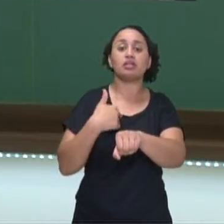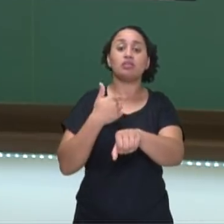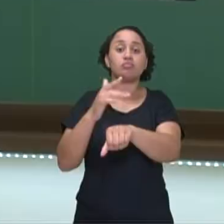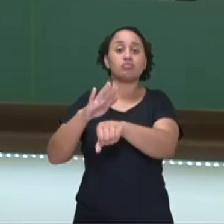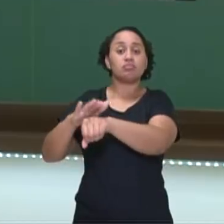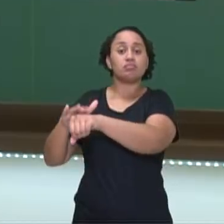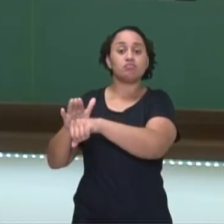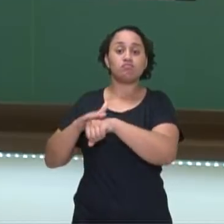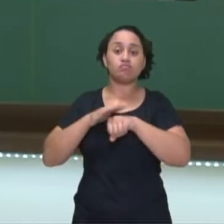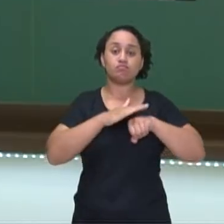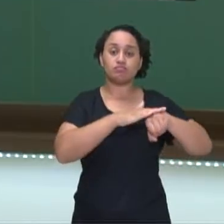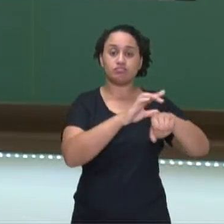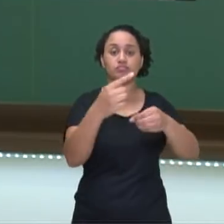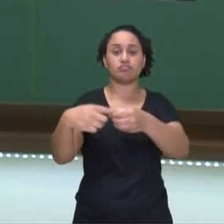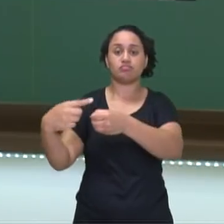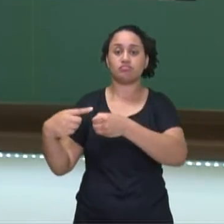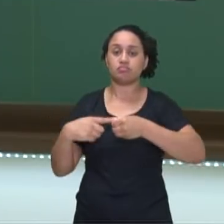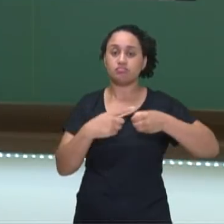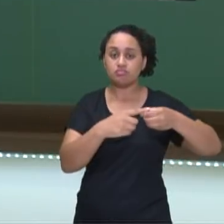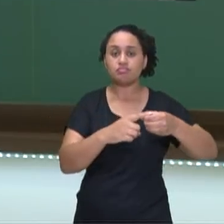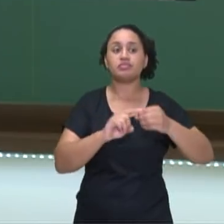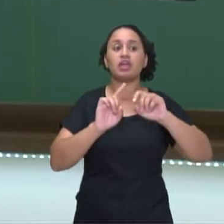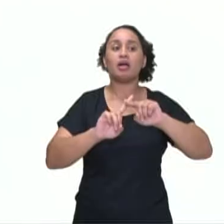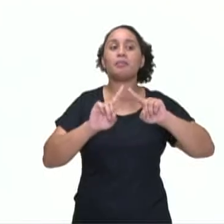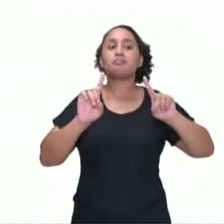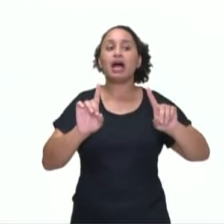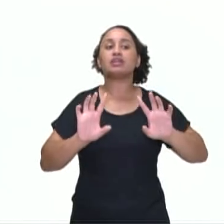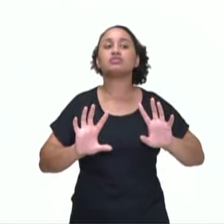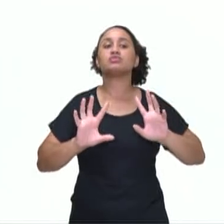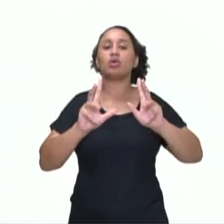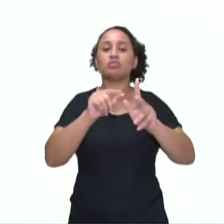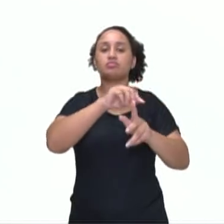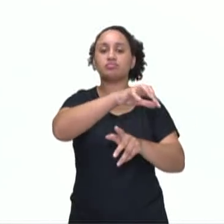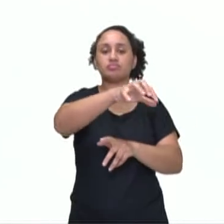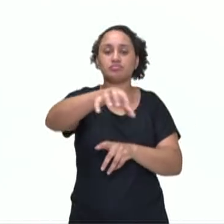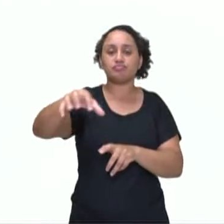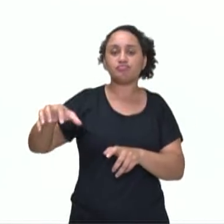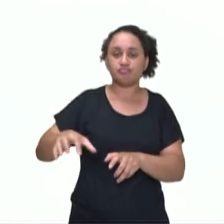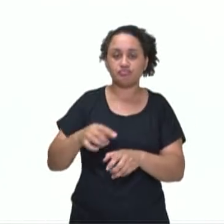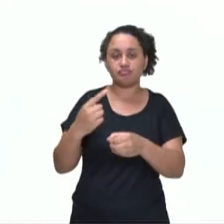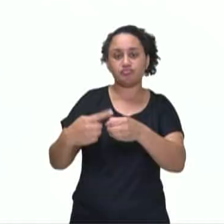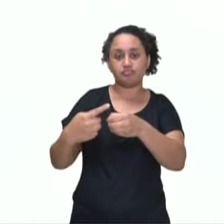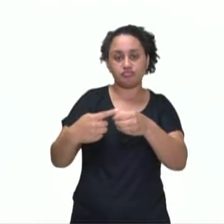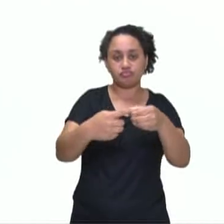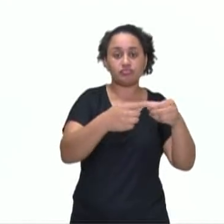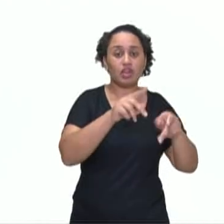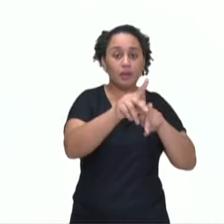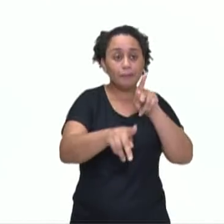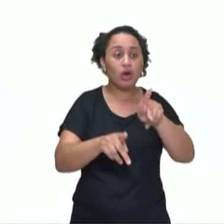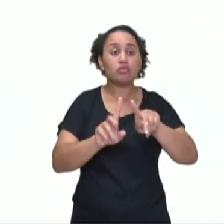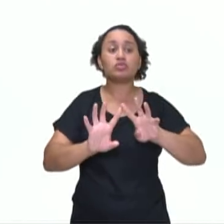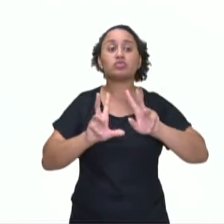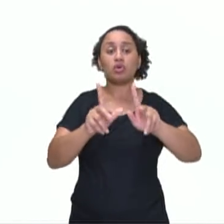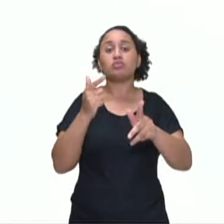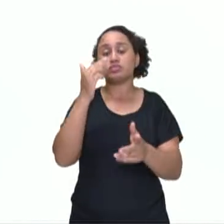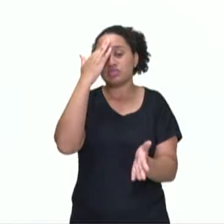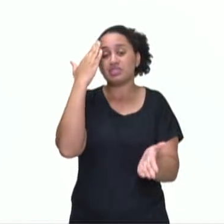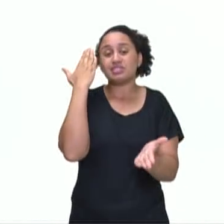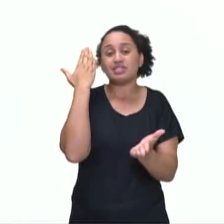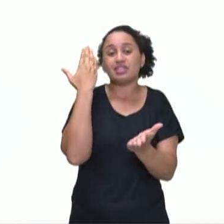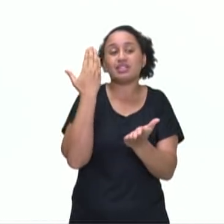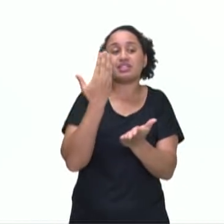independentes entre si. Mas todas essas cidades, todos esses povos, acreditavam que eles tinham